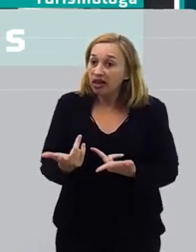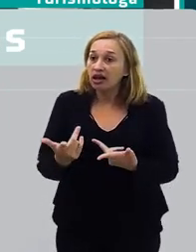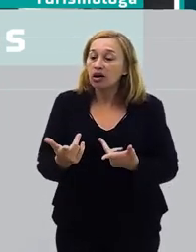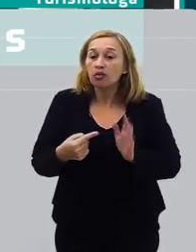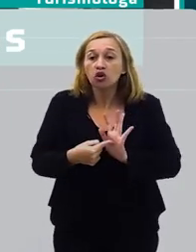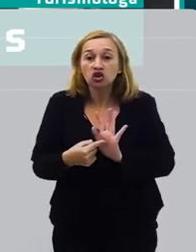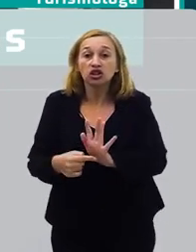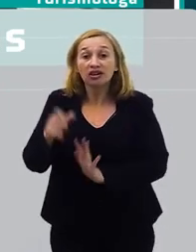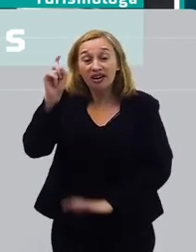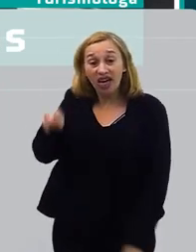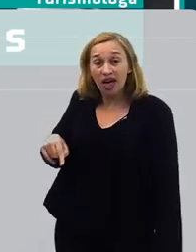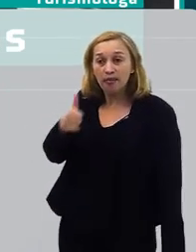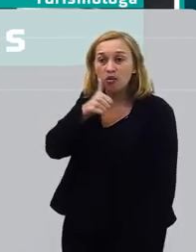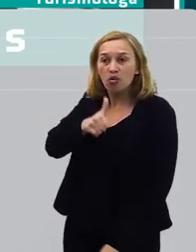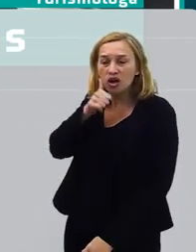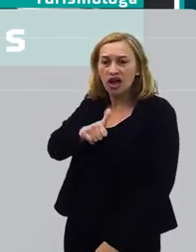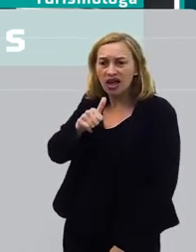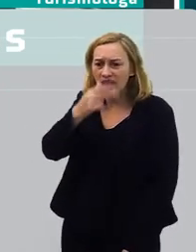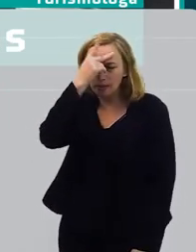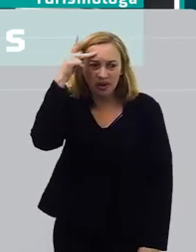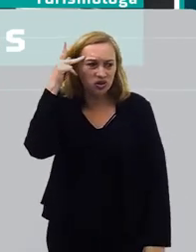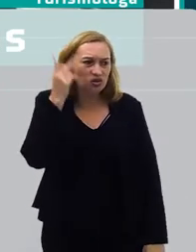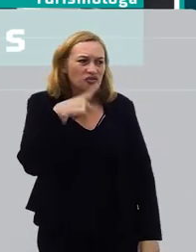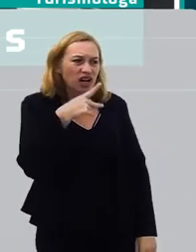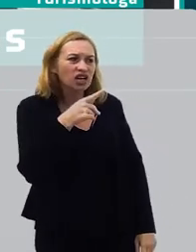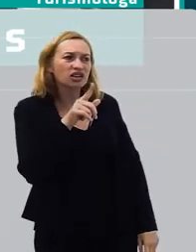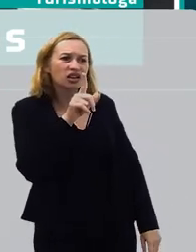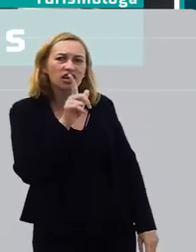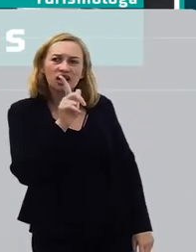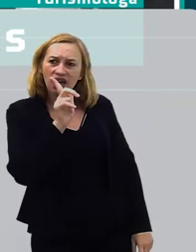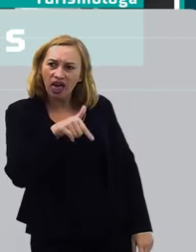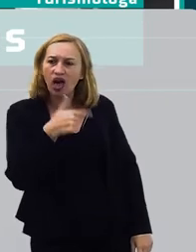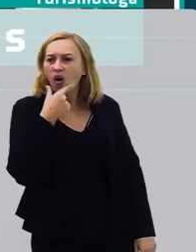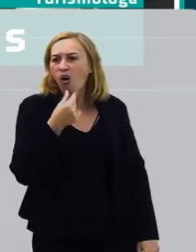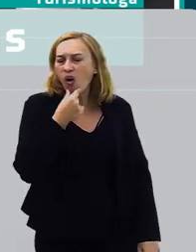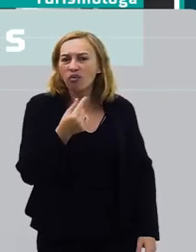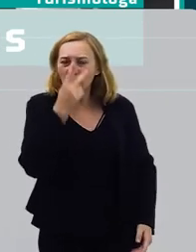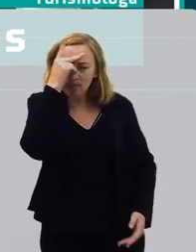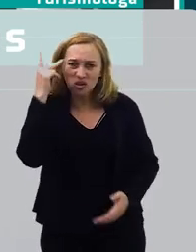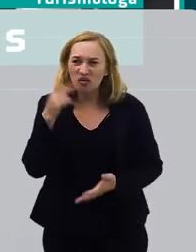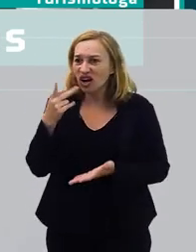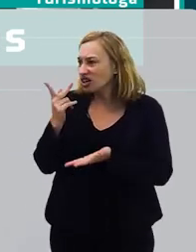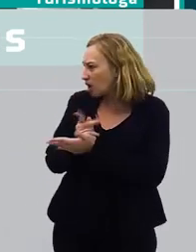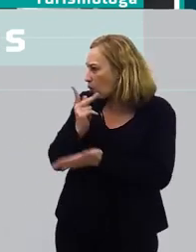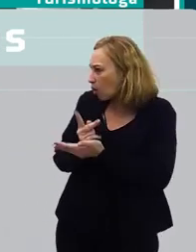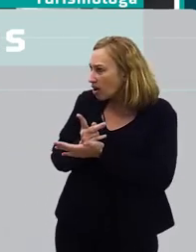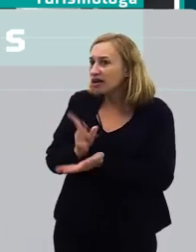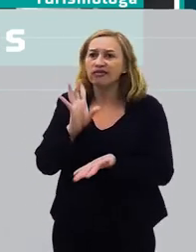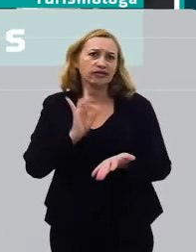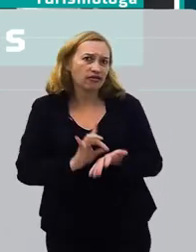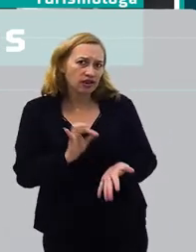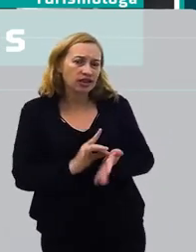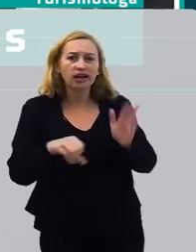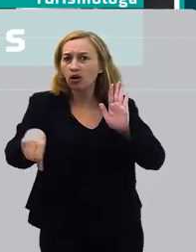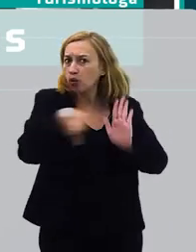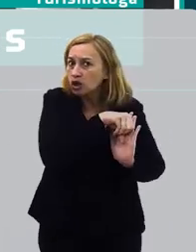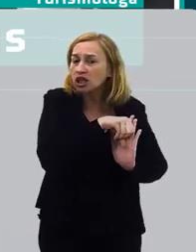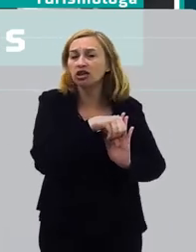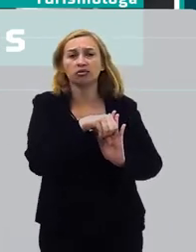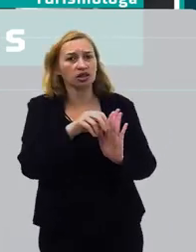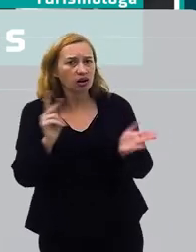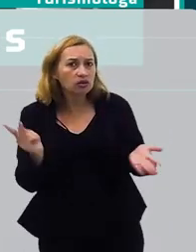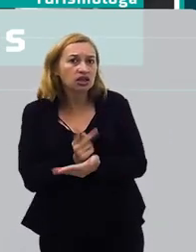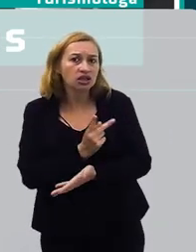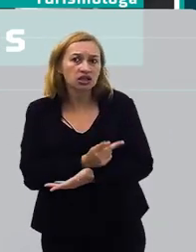uma pessoa, sabe? E essa pessoa dizendo que foi um erro, quando na verdade foi um